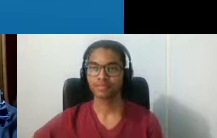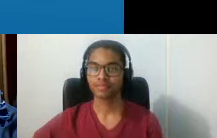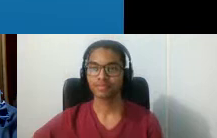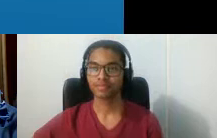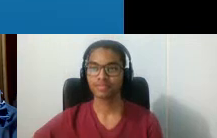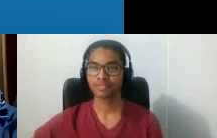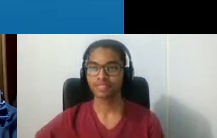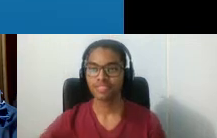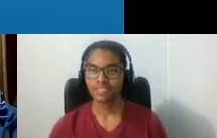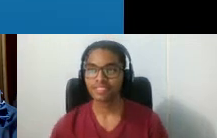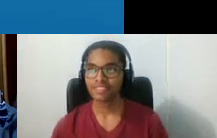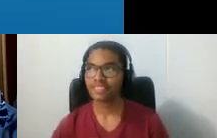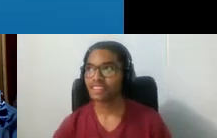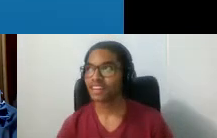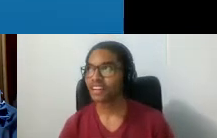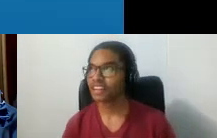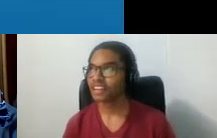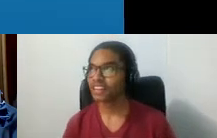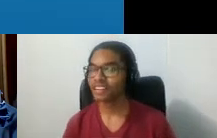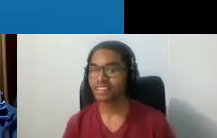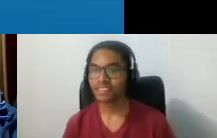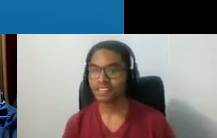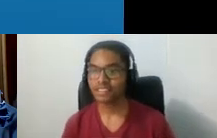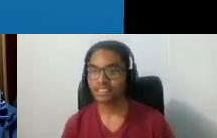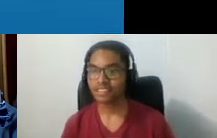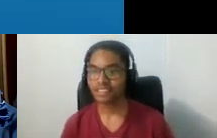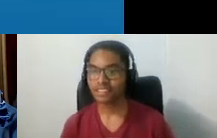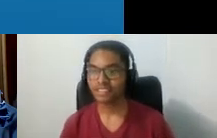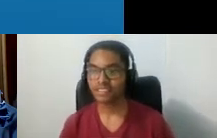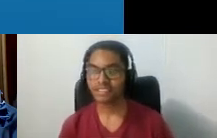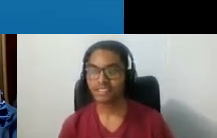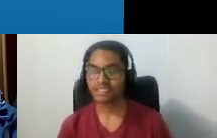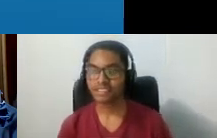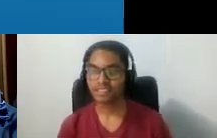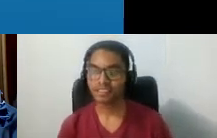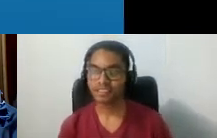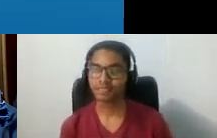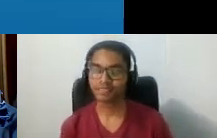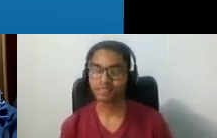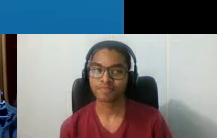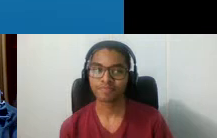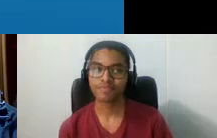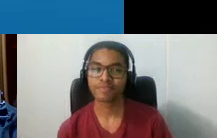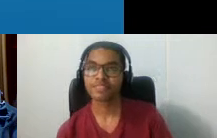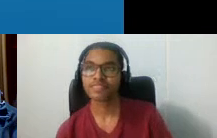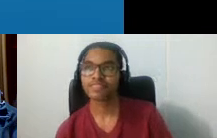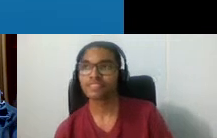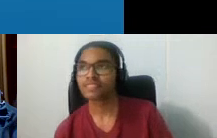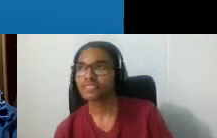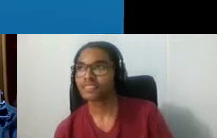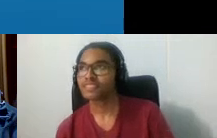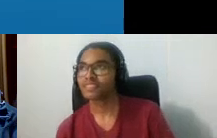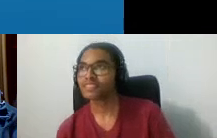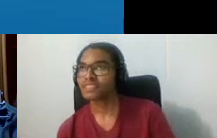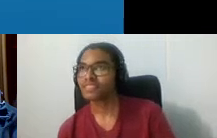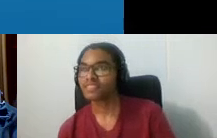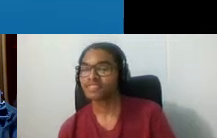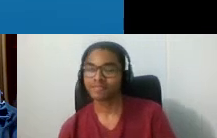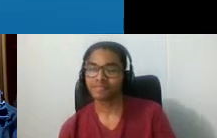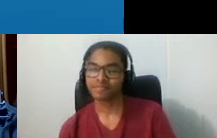não pega tanto calor quanto se for opaco. Então, fala para se sua mãe ainda areia a panela de alumínio, fala, mãe, isso é